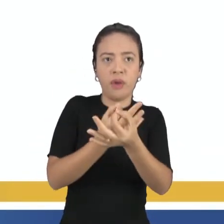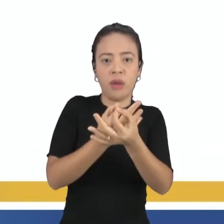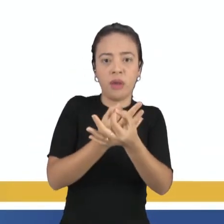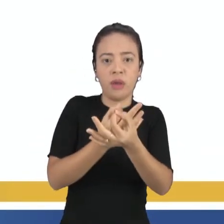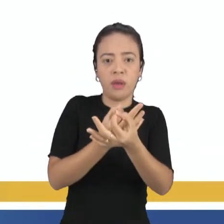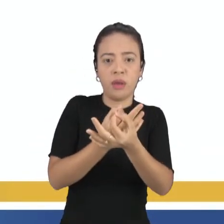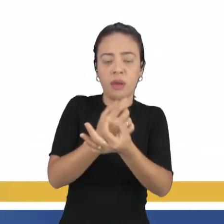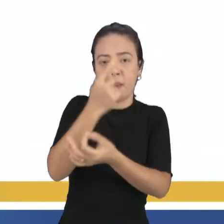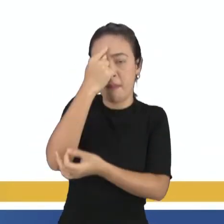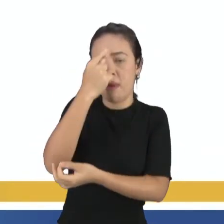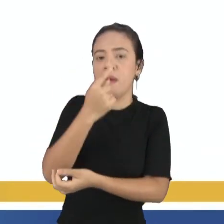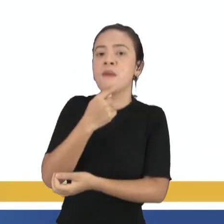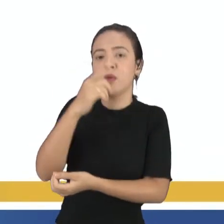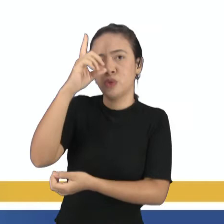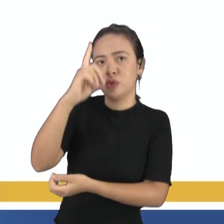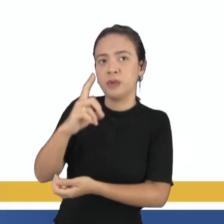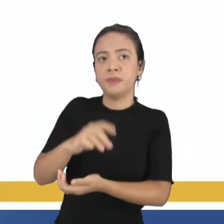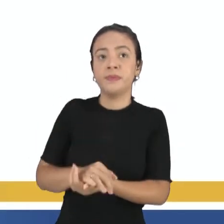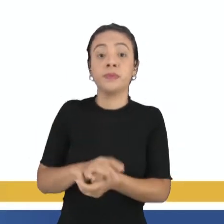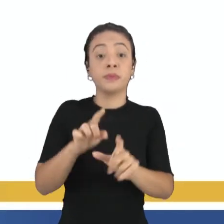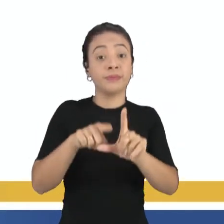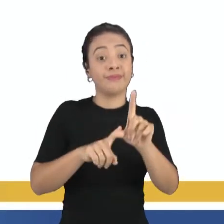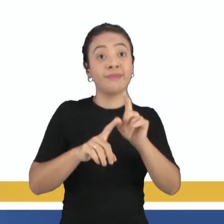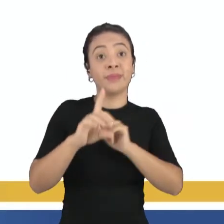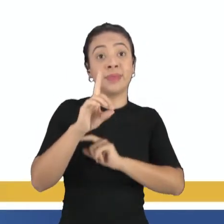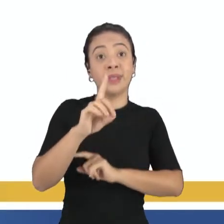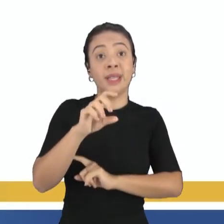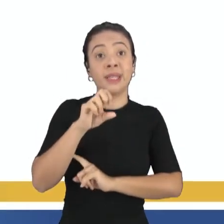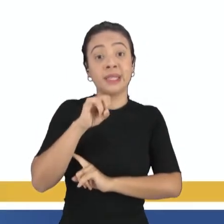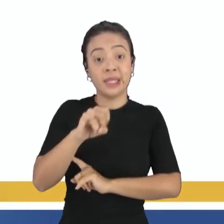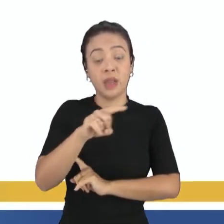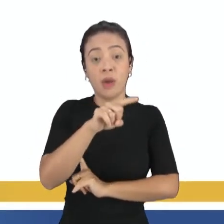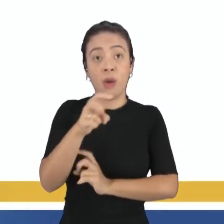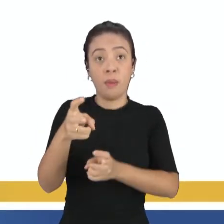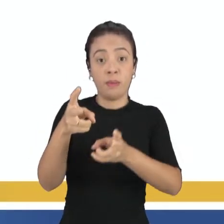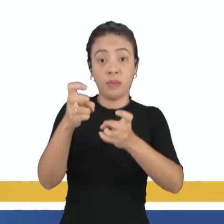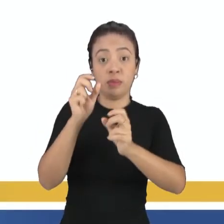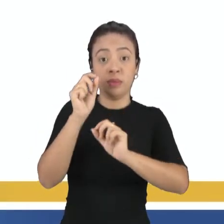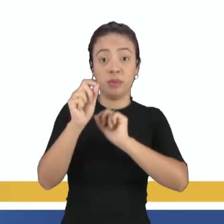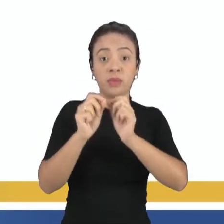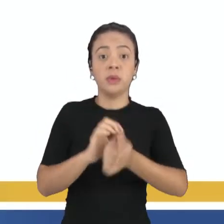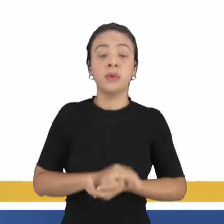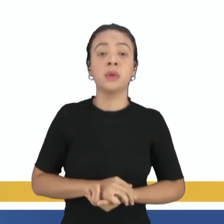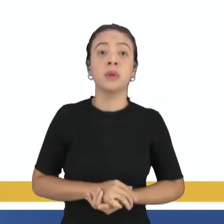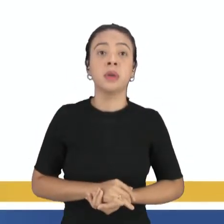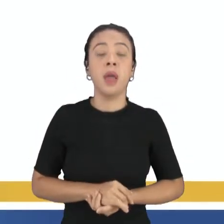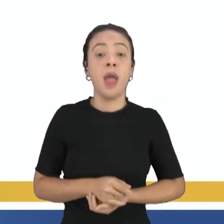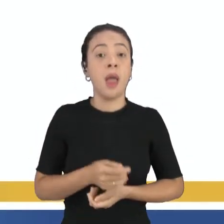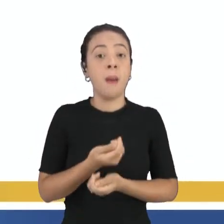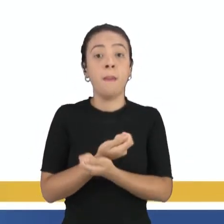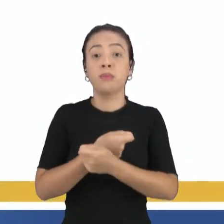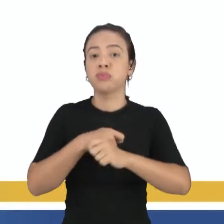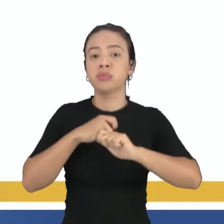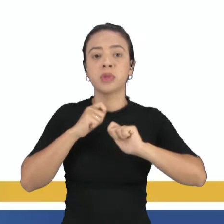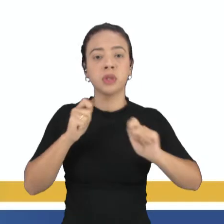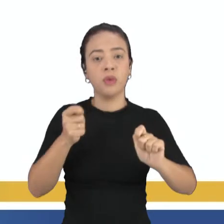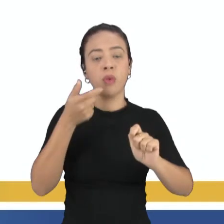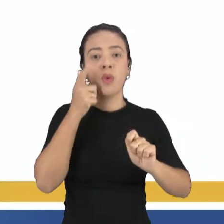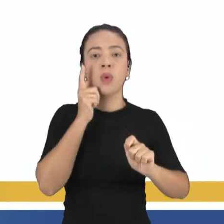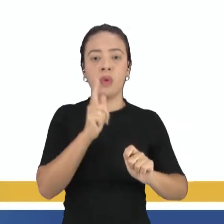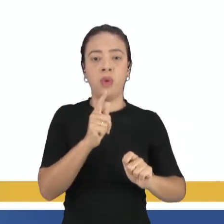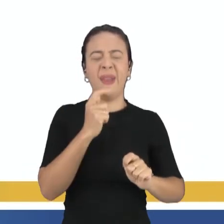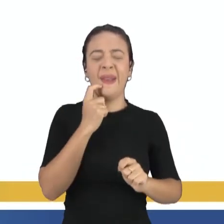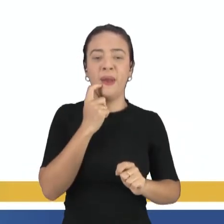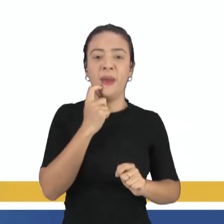direito. No item D, se você observar, eu não consigo traçar nenhum uma